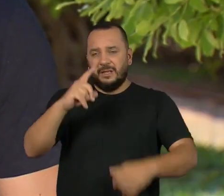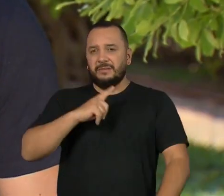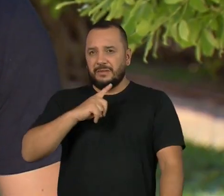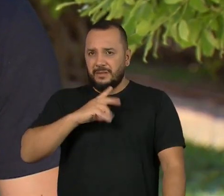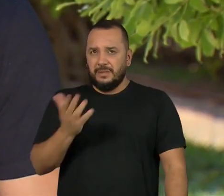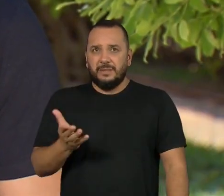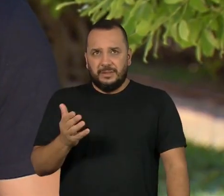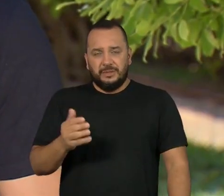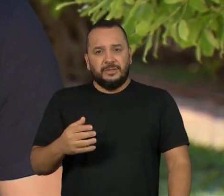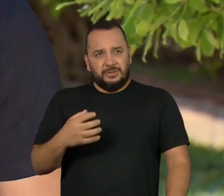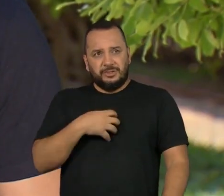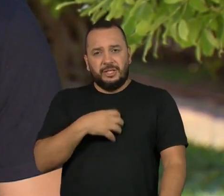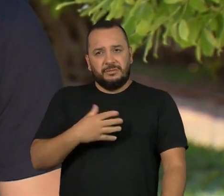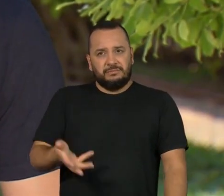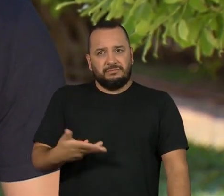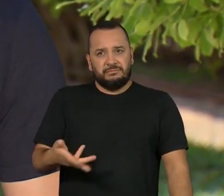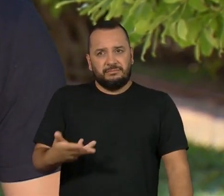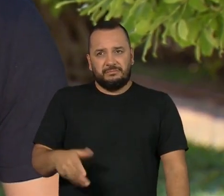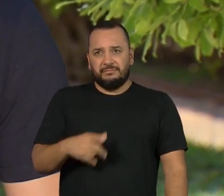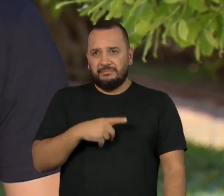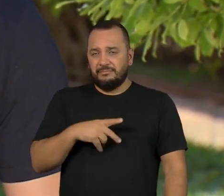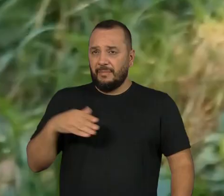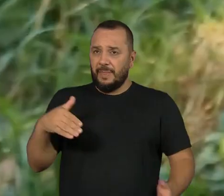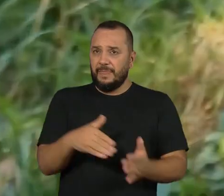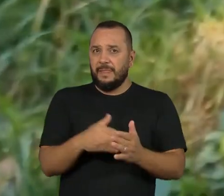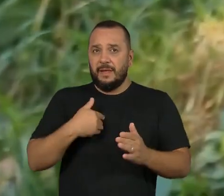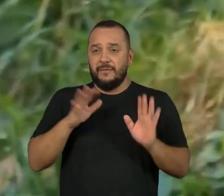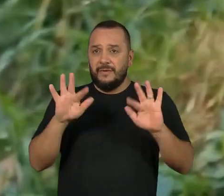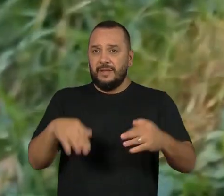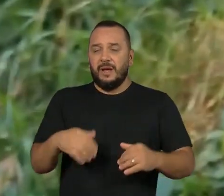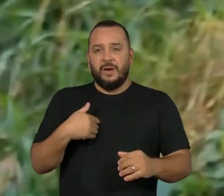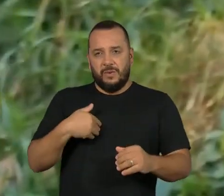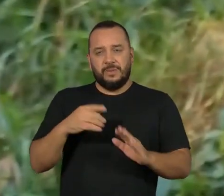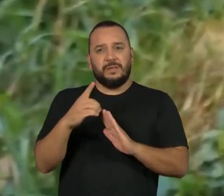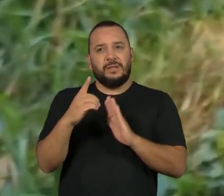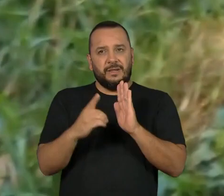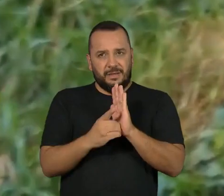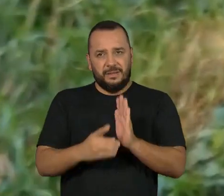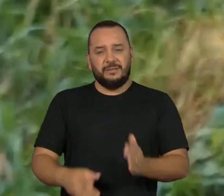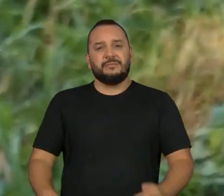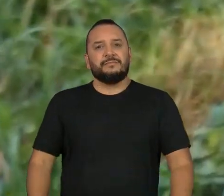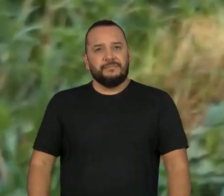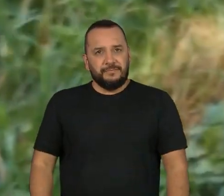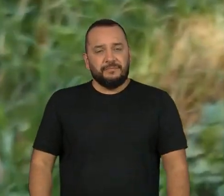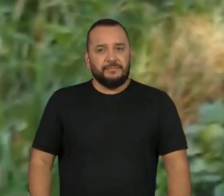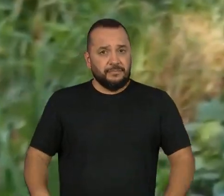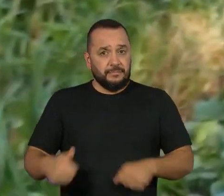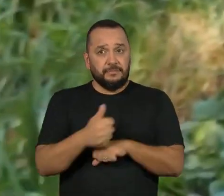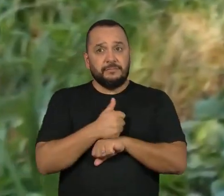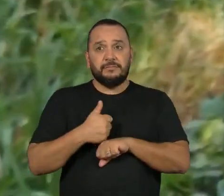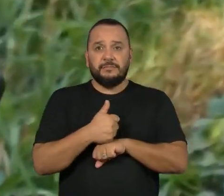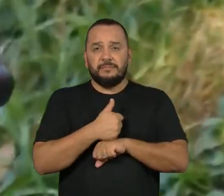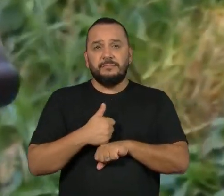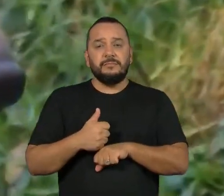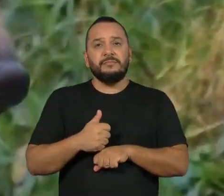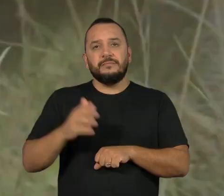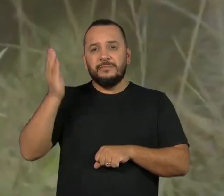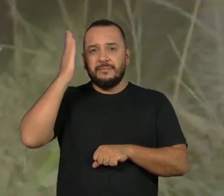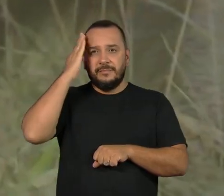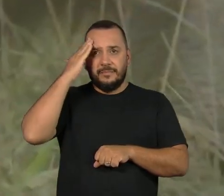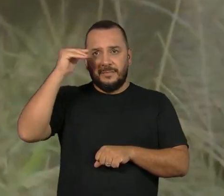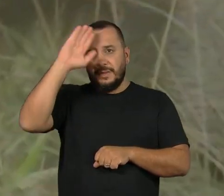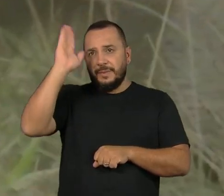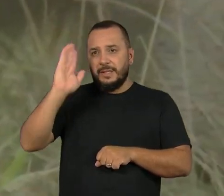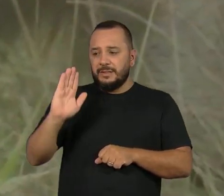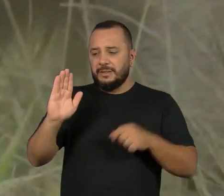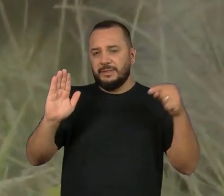num ritmo mais acelerado até o final da década. Para os especialistas, o Brasil poderá ter um